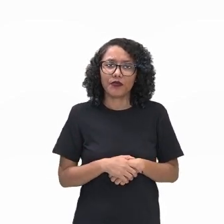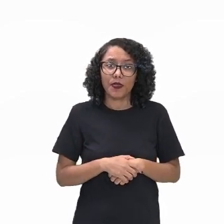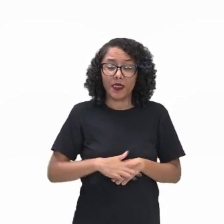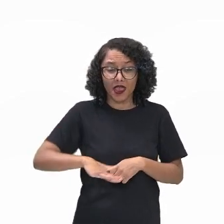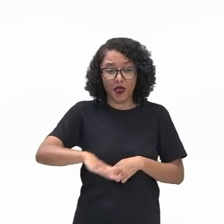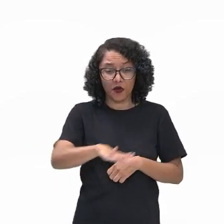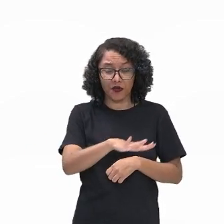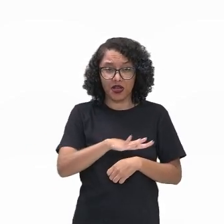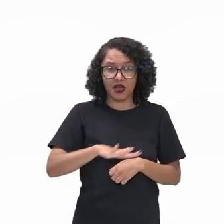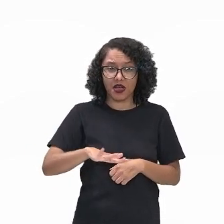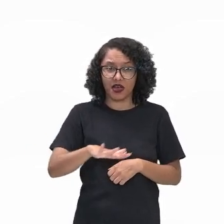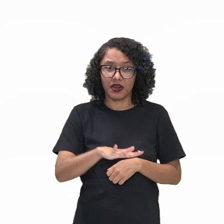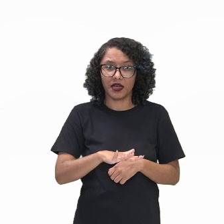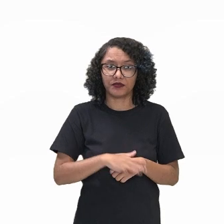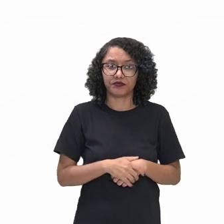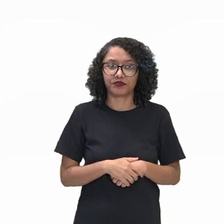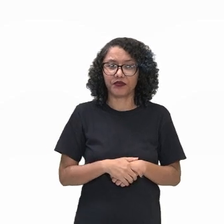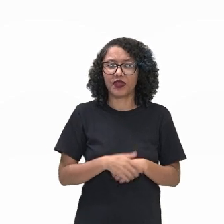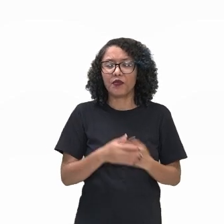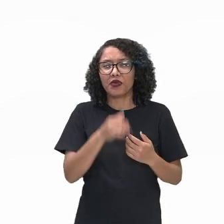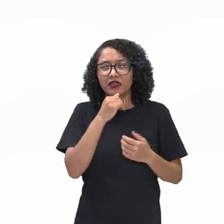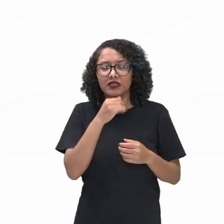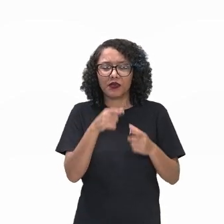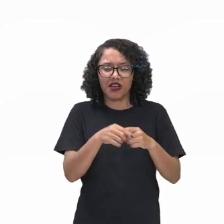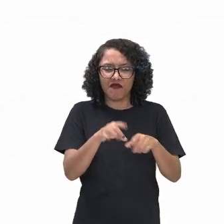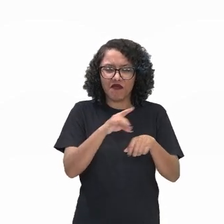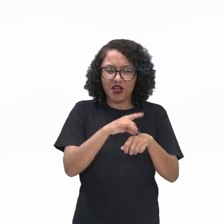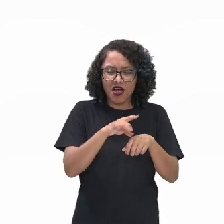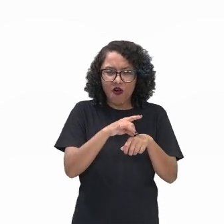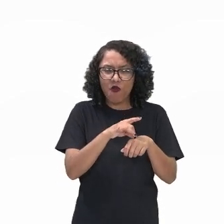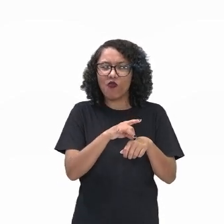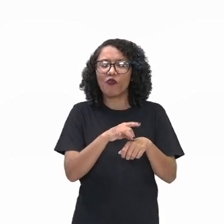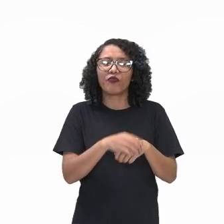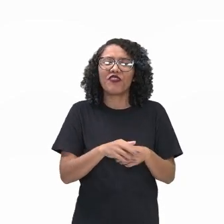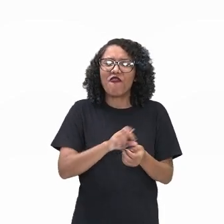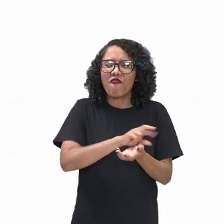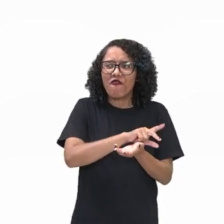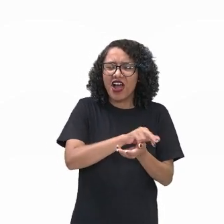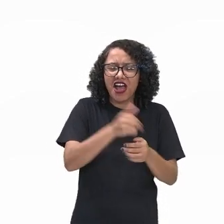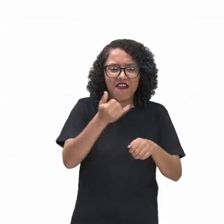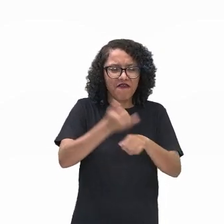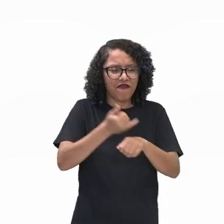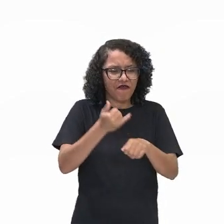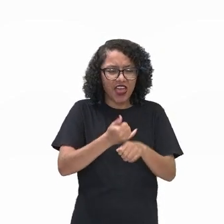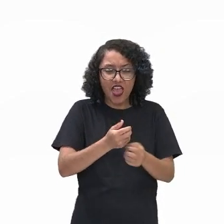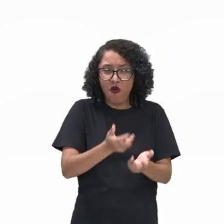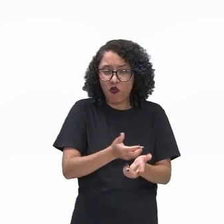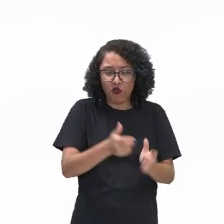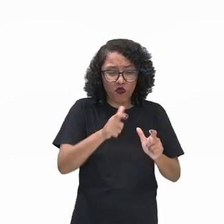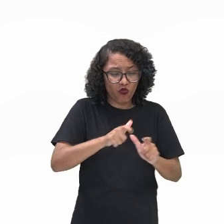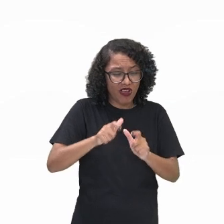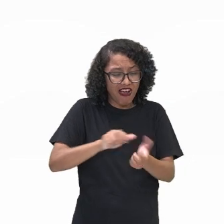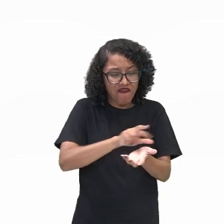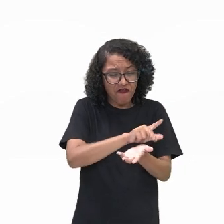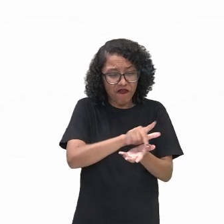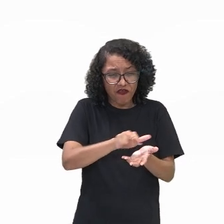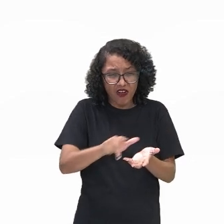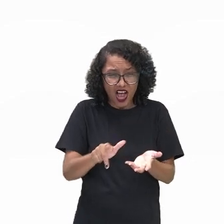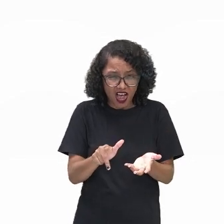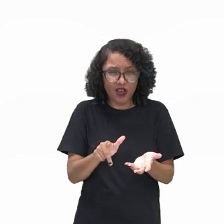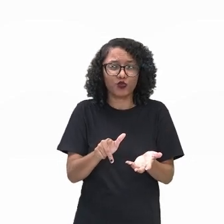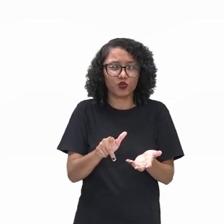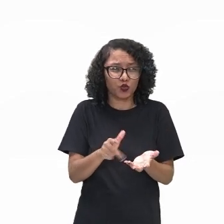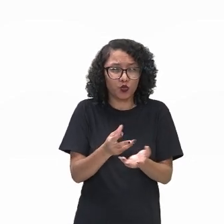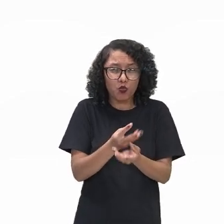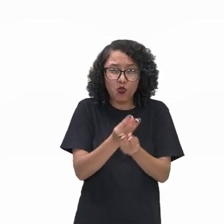vastas minas de carvão mineral, minas de ferro em seu território. Então, ela não